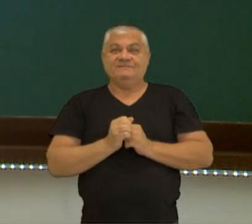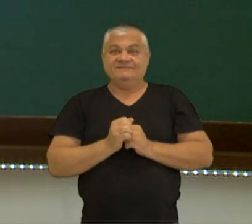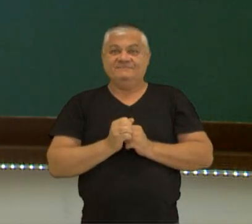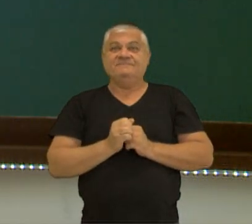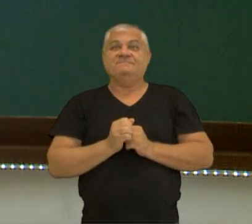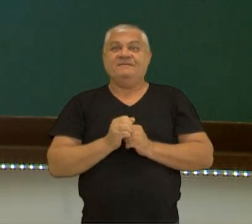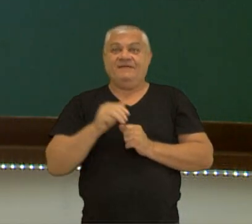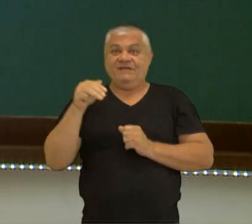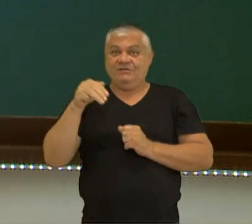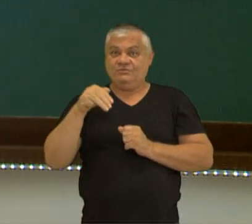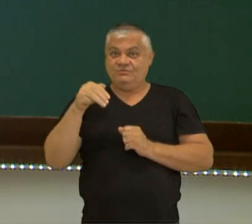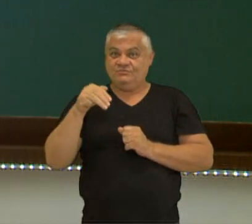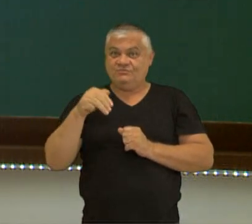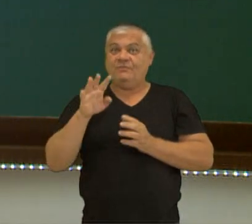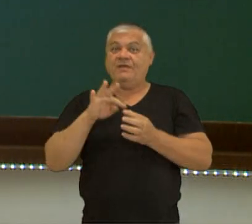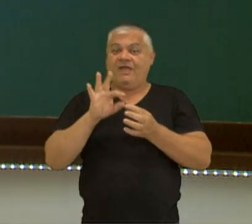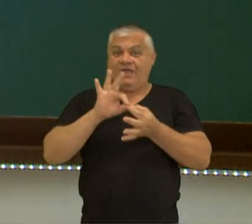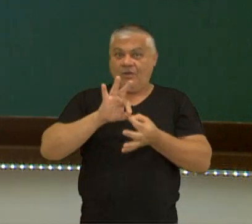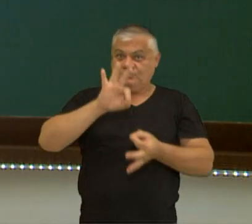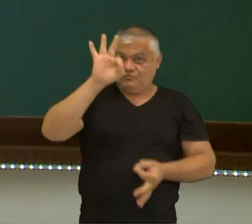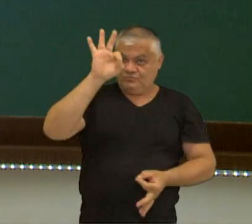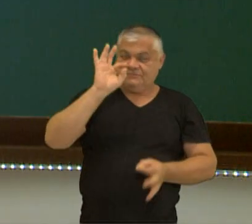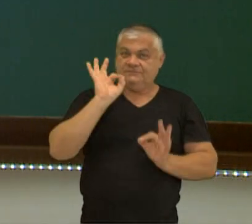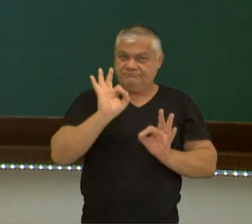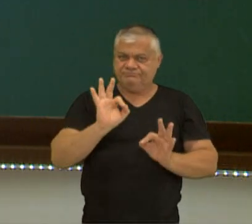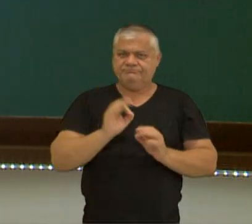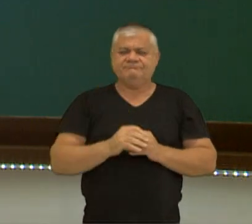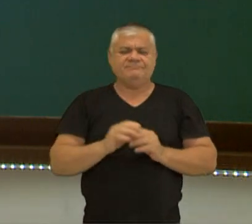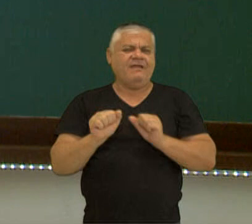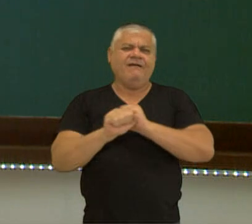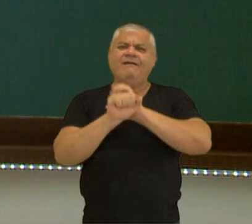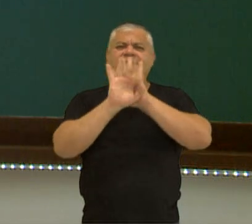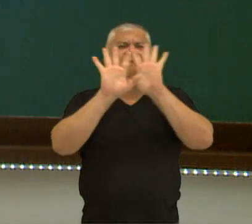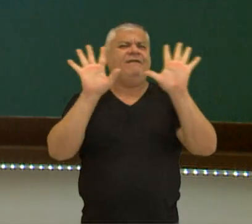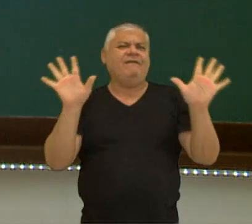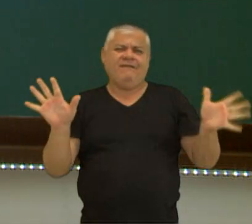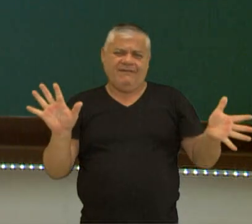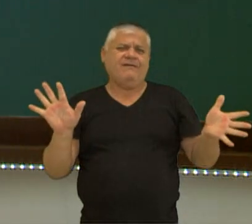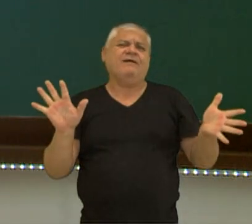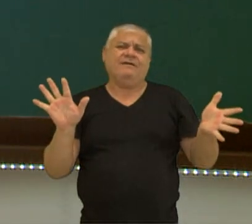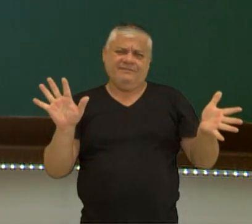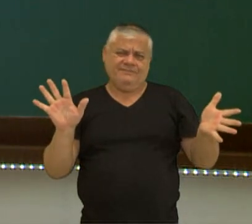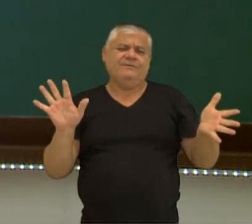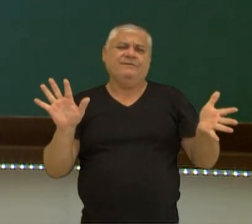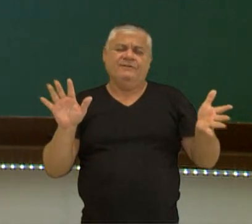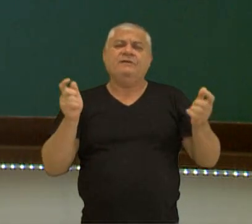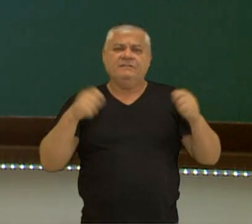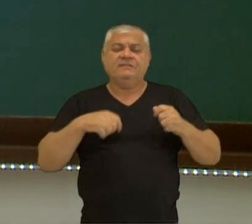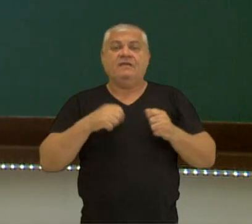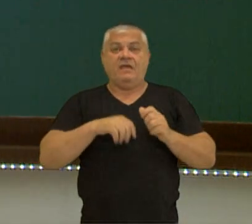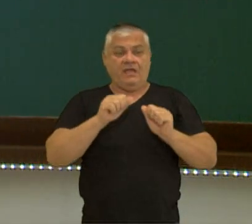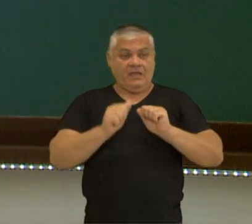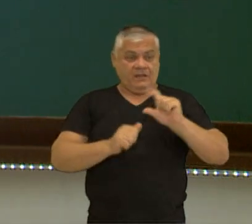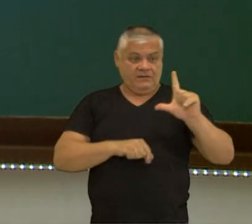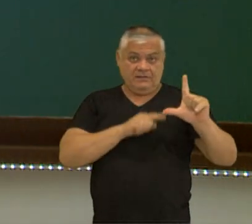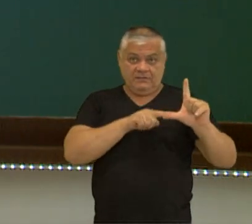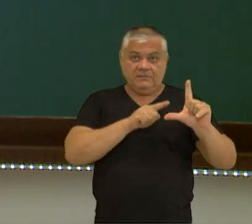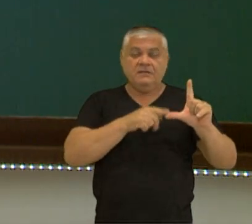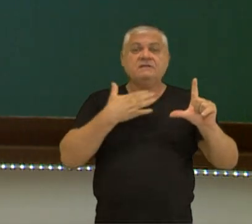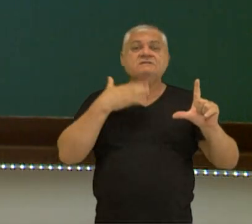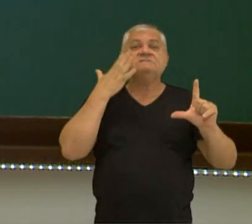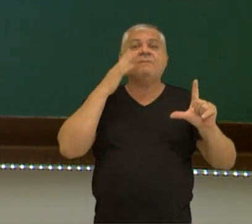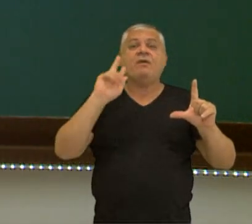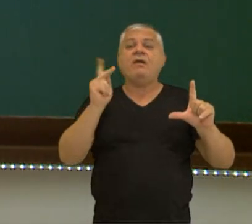3,98 metros. Vocês viram uma aplicação bem clara aqui, que a gente tem área lateral e eu precisava